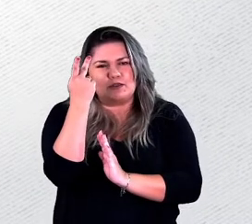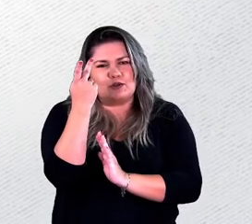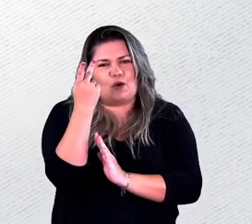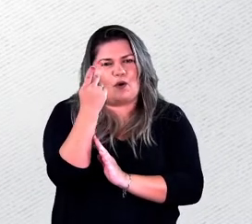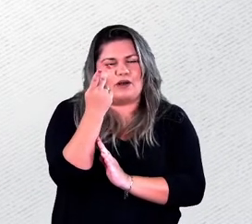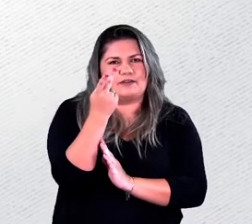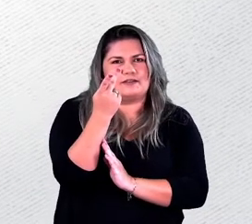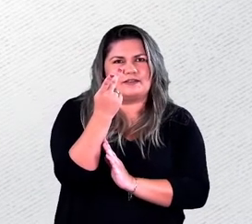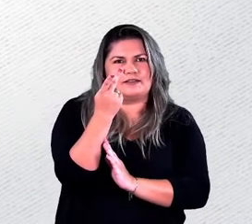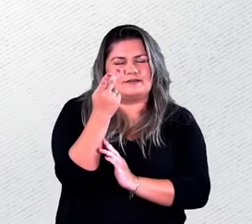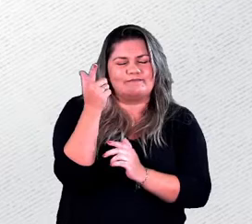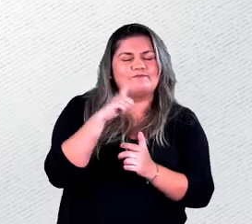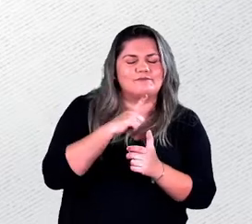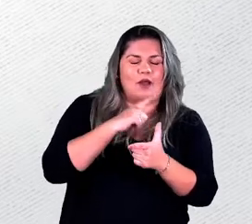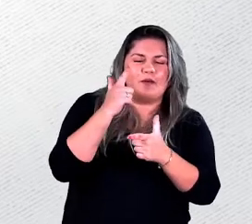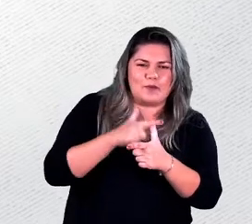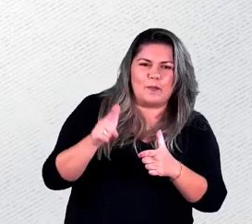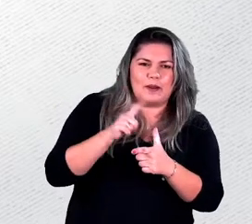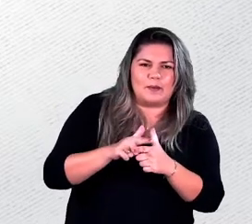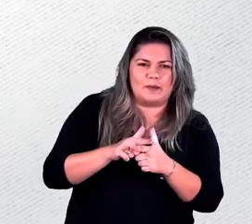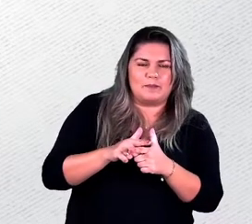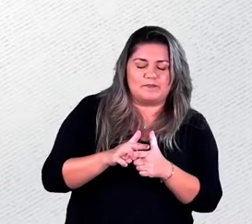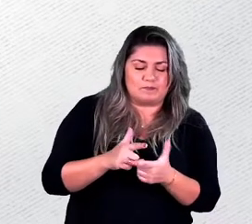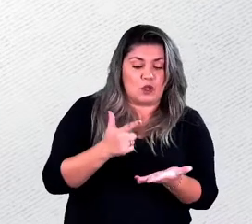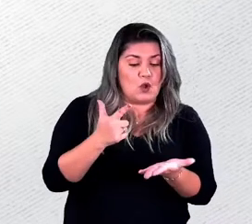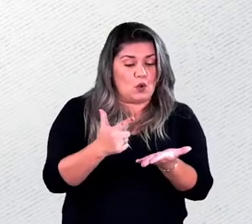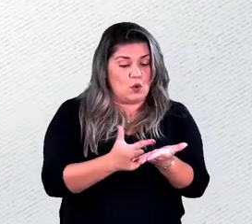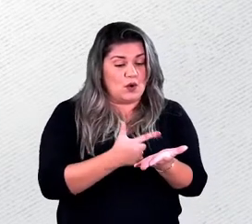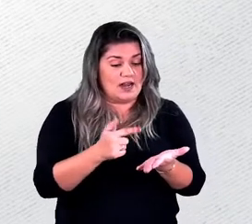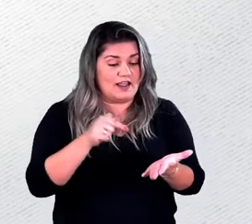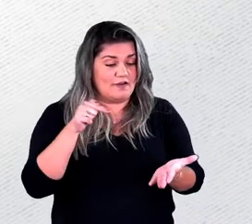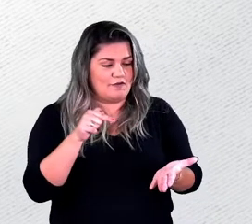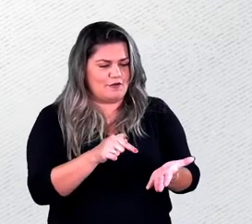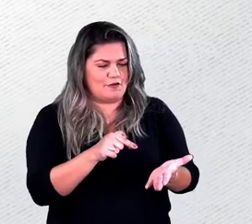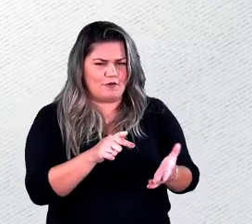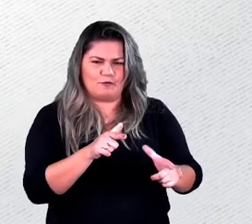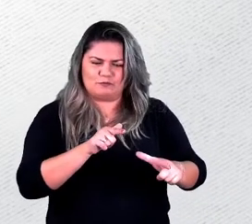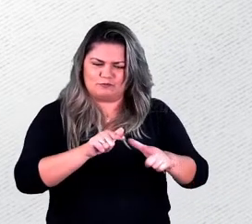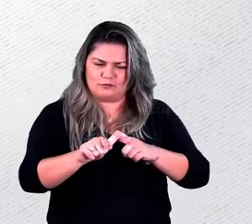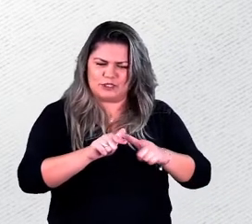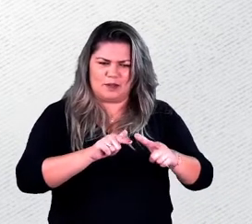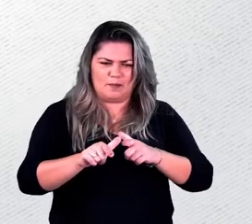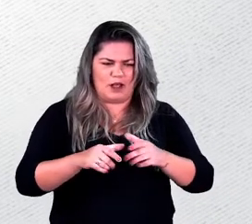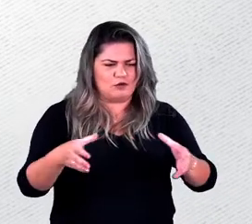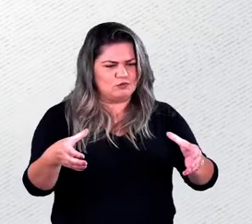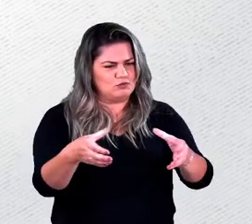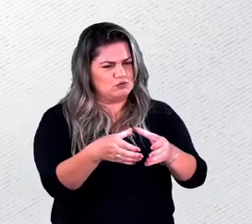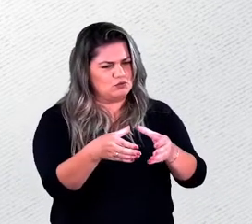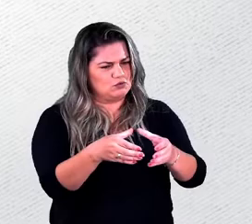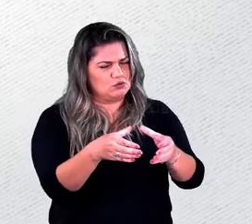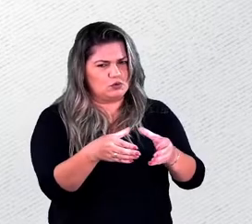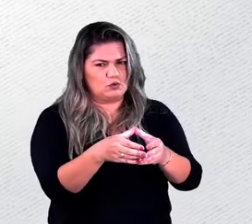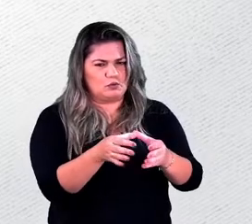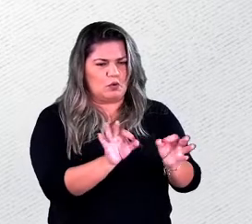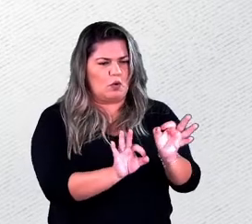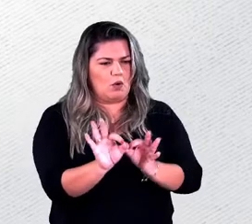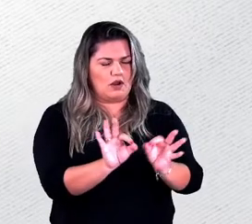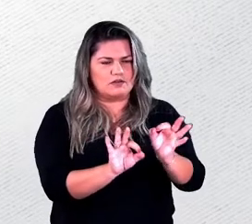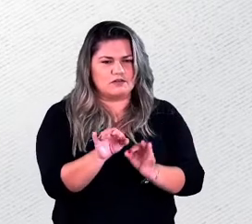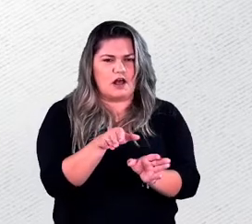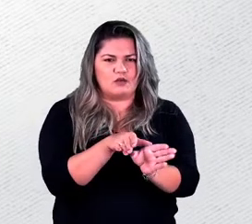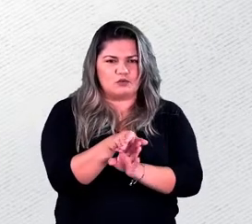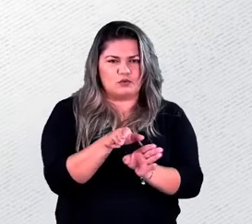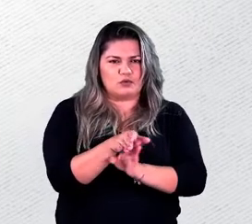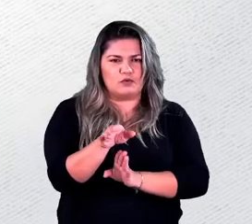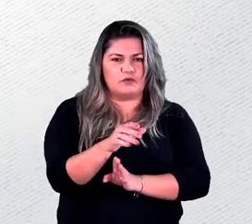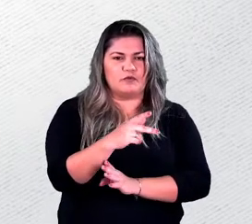e o livro Como sabemos a resultado de um trabalho coletivo organizado pelo Conselheiro pelo teu Filipe de Lima e